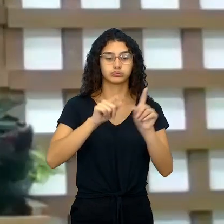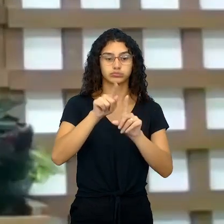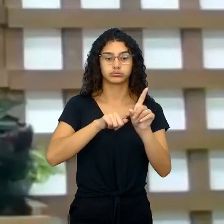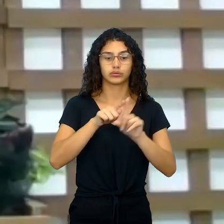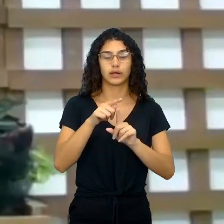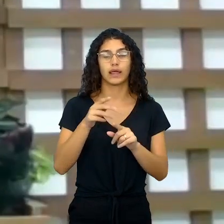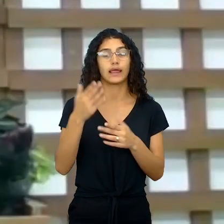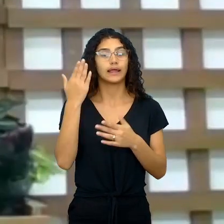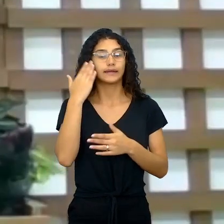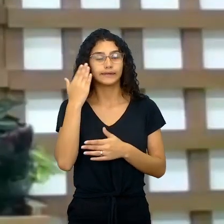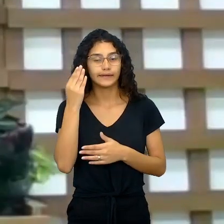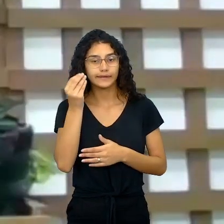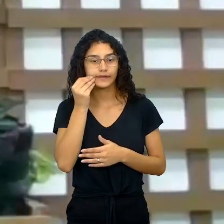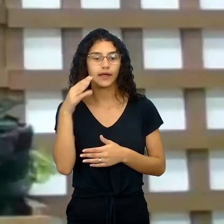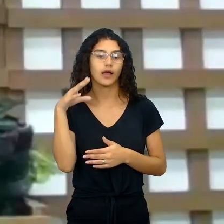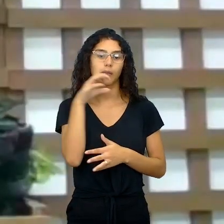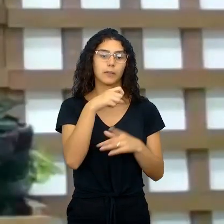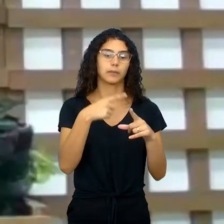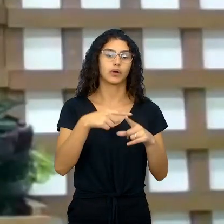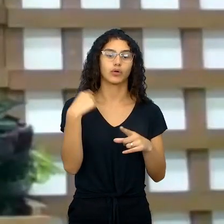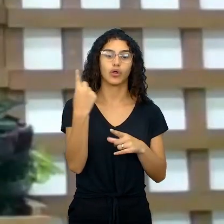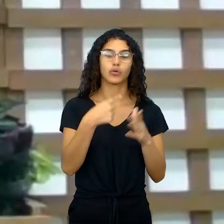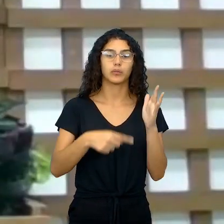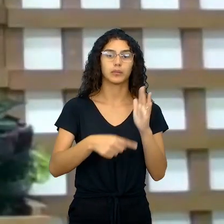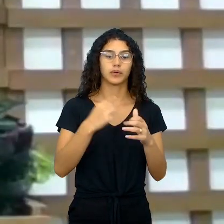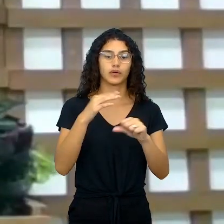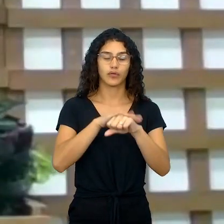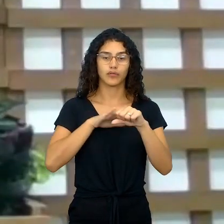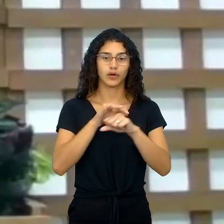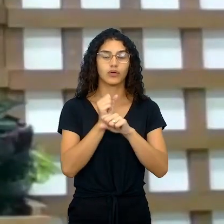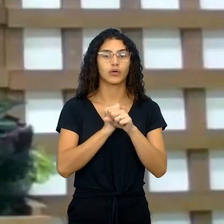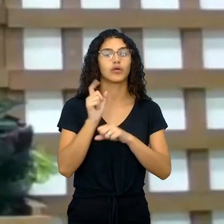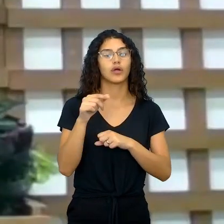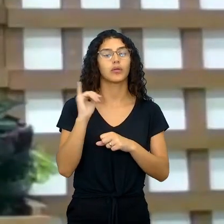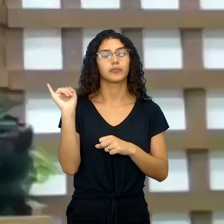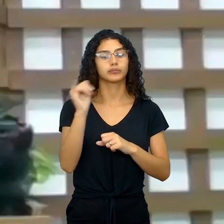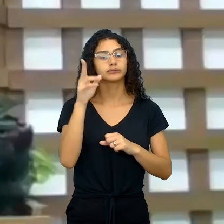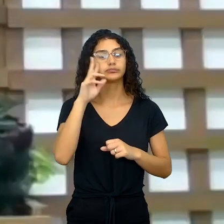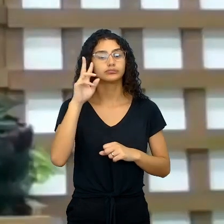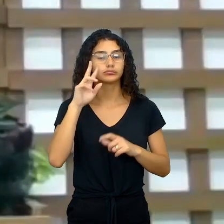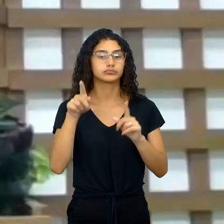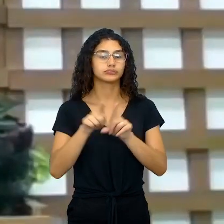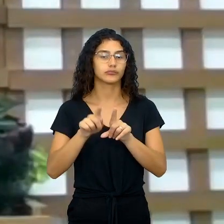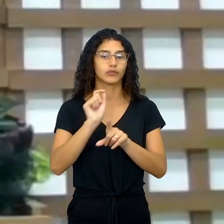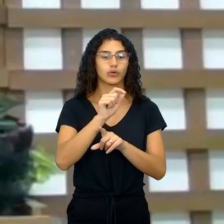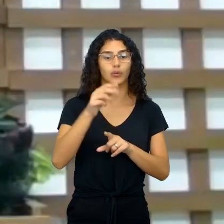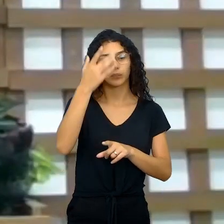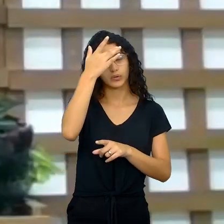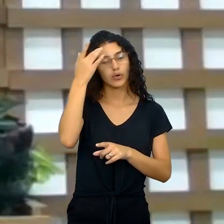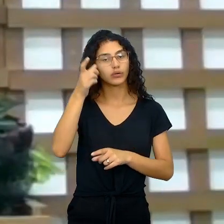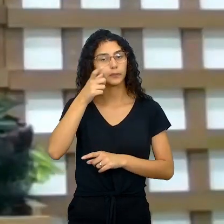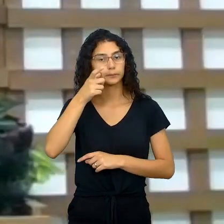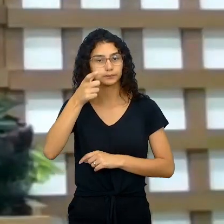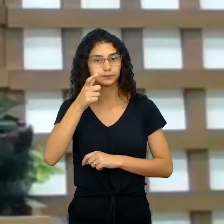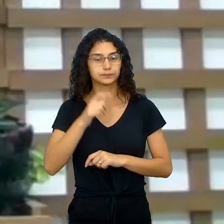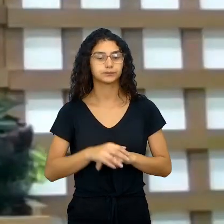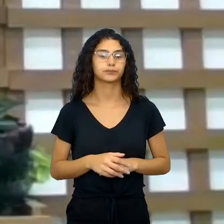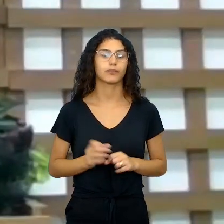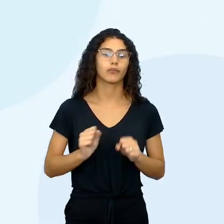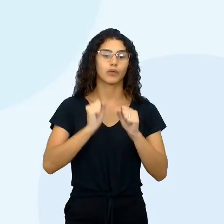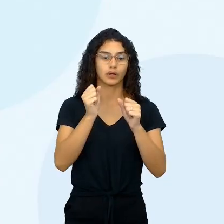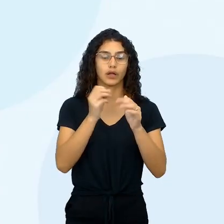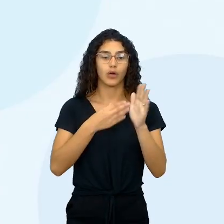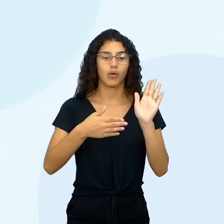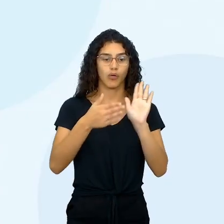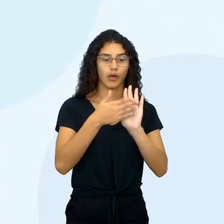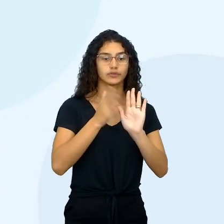ser bem breve, até porque é o nosso primeiro diálogo do ano, então vale a pena dar um resgate aí para o pessoal que está assistindo. Se vocês puderem colocar